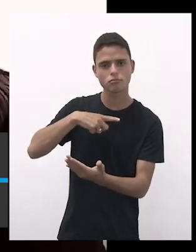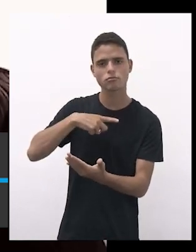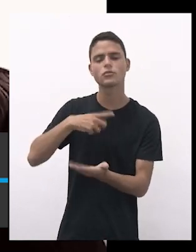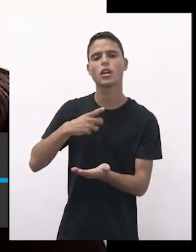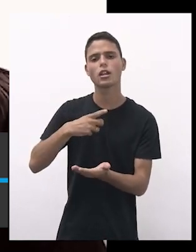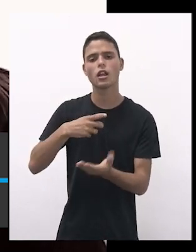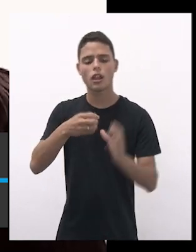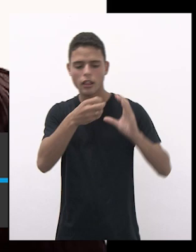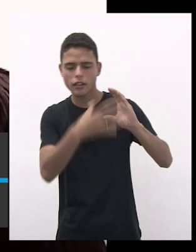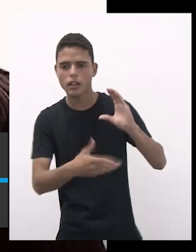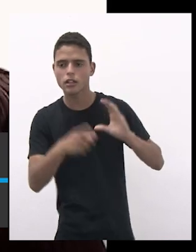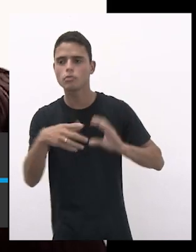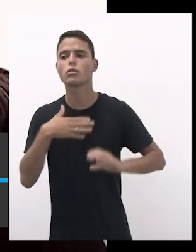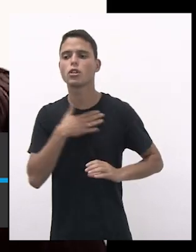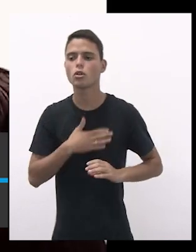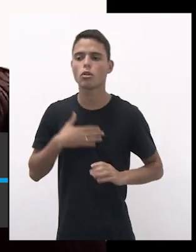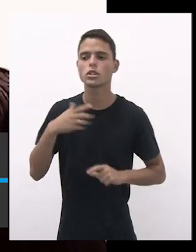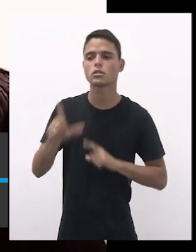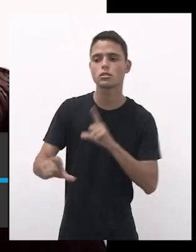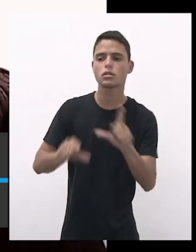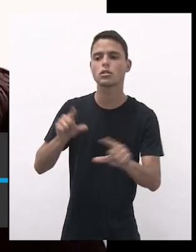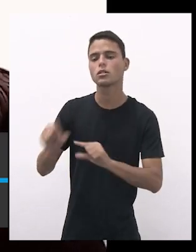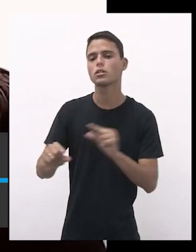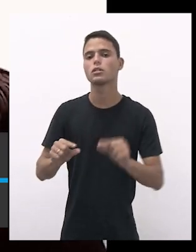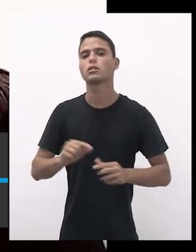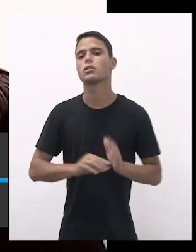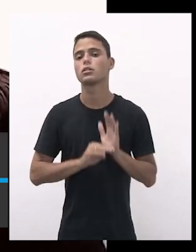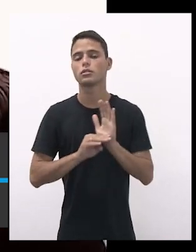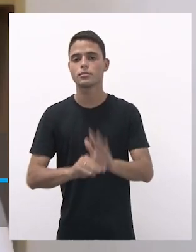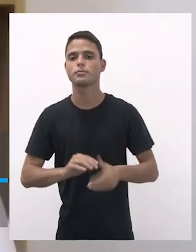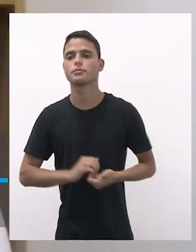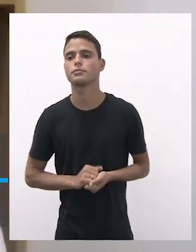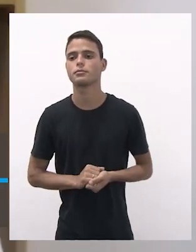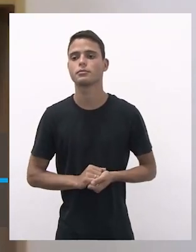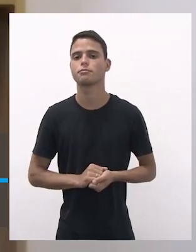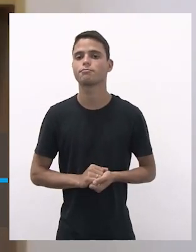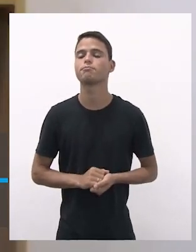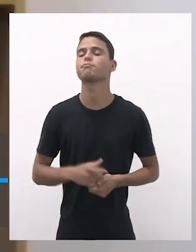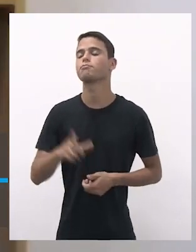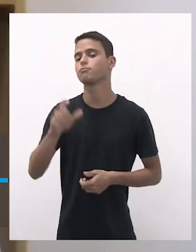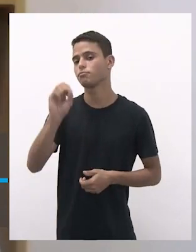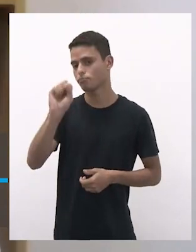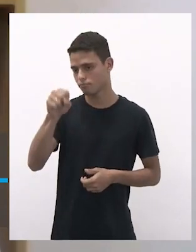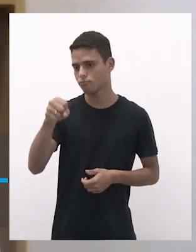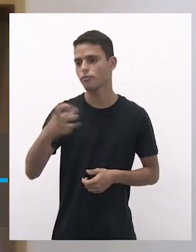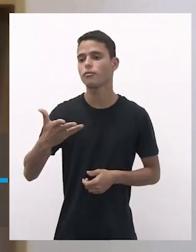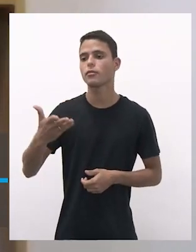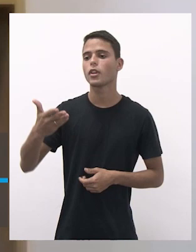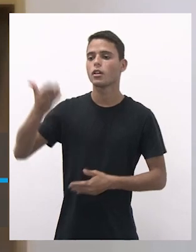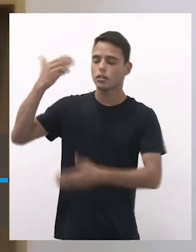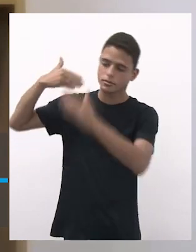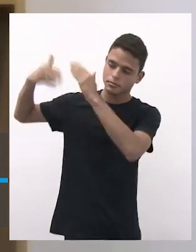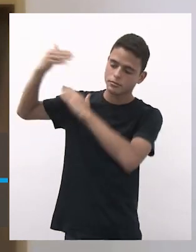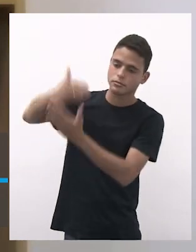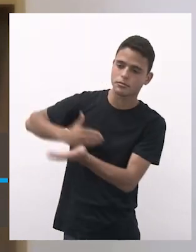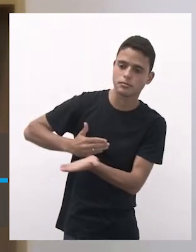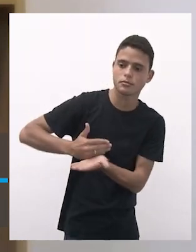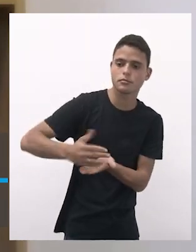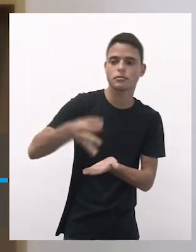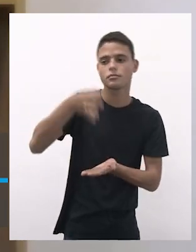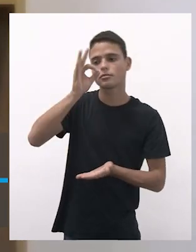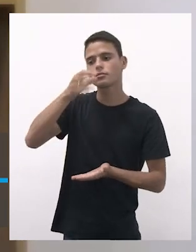você utiliza para fazer a seleção? Tenho. Desde o início do Café Literário até hoje, eu tenho